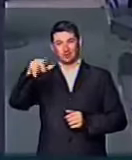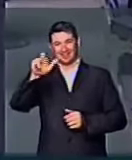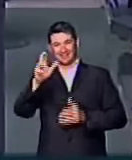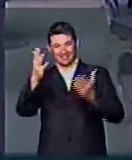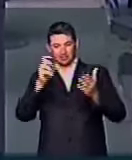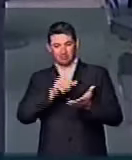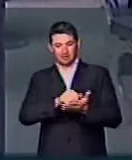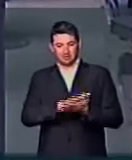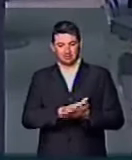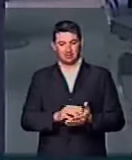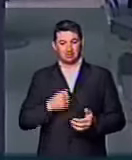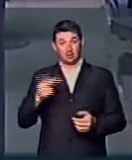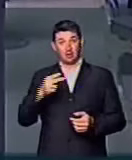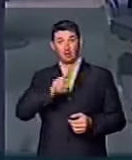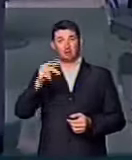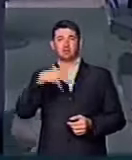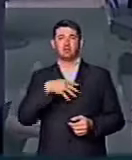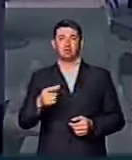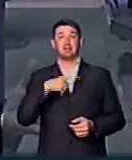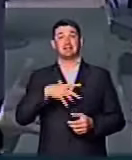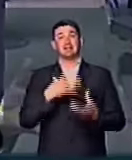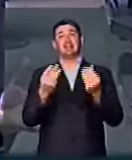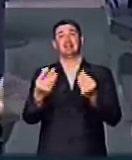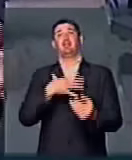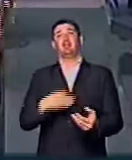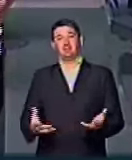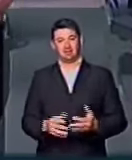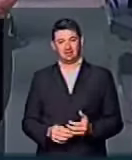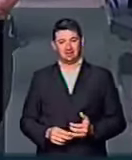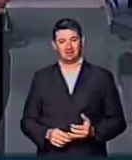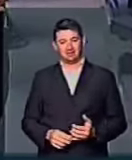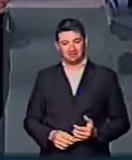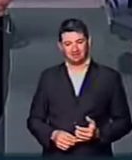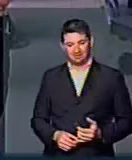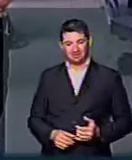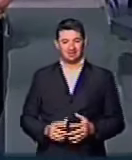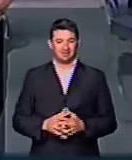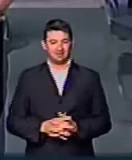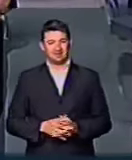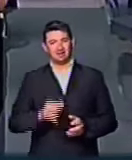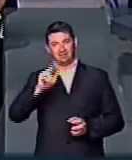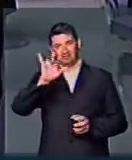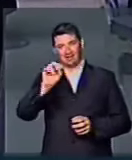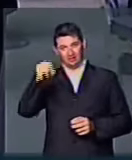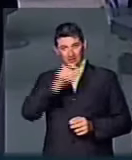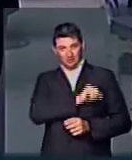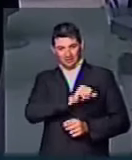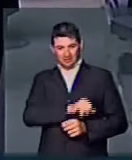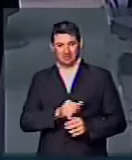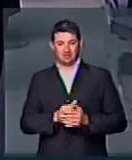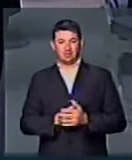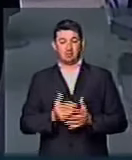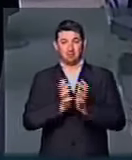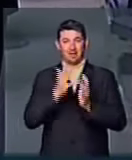nas notas taquigráficas, eu errei o nome do seu filho, que você tem tantos filhos. E eu não prestei atenção. Flávio é do Rio de Janeiro, né? Certo. O que foi eleito